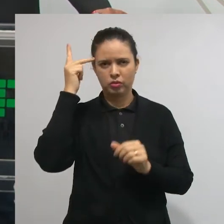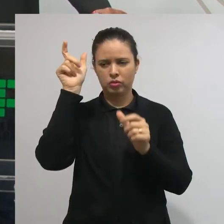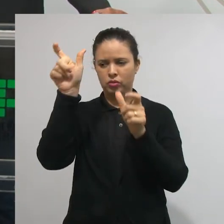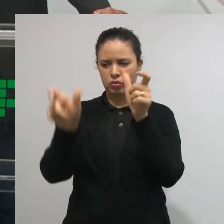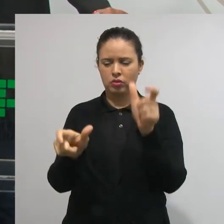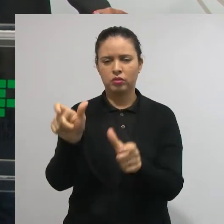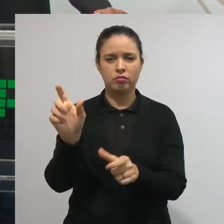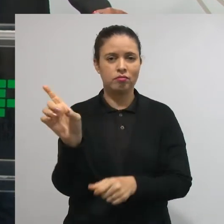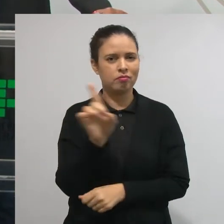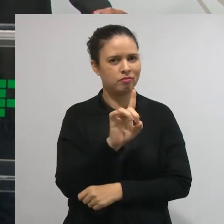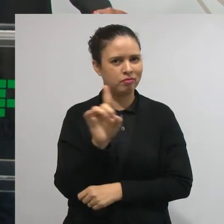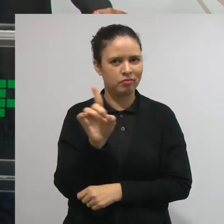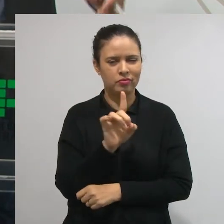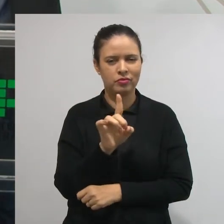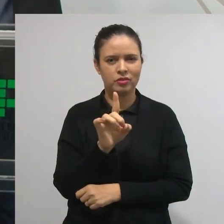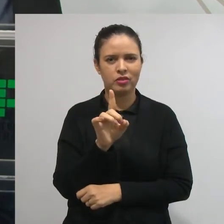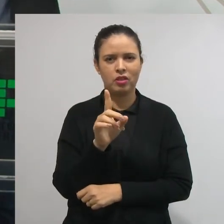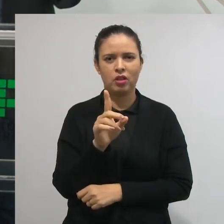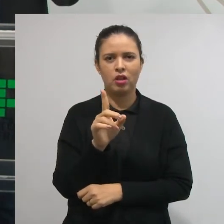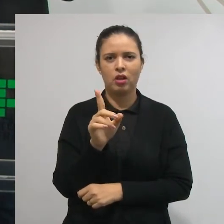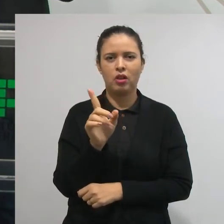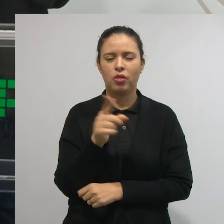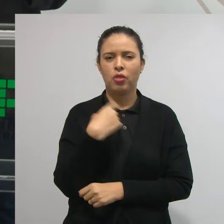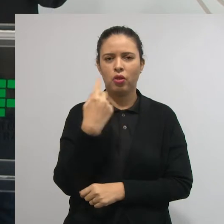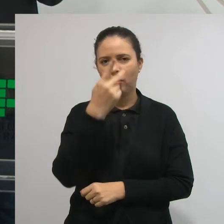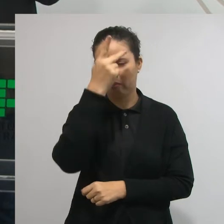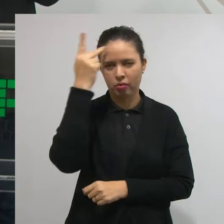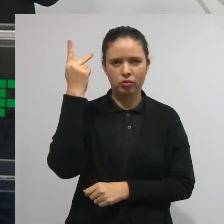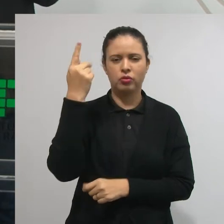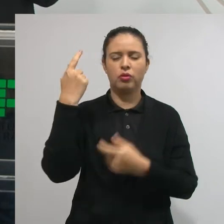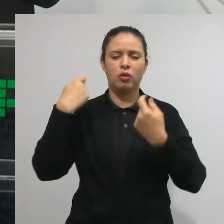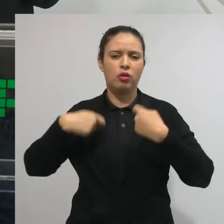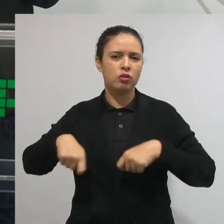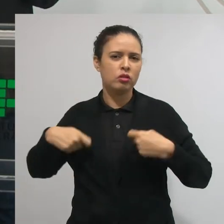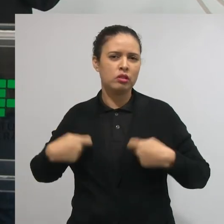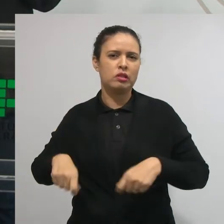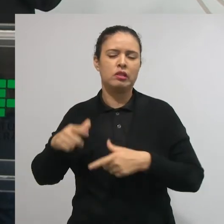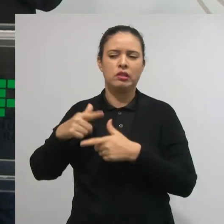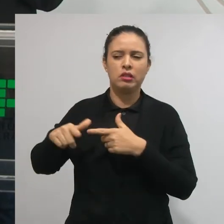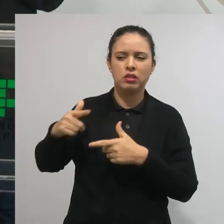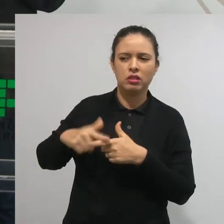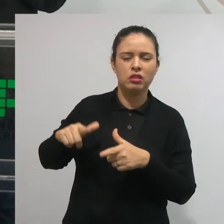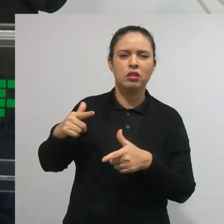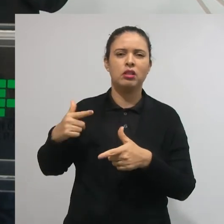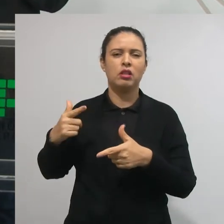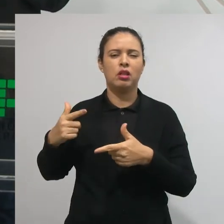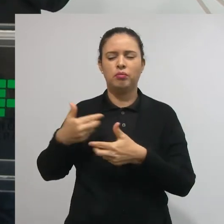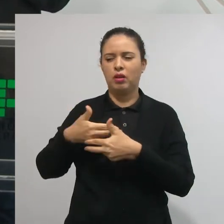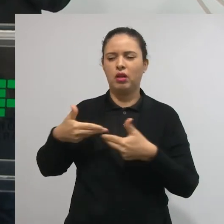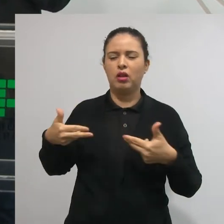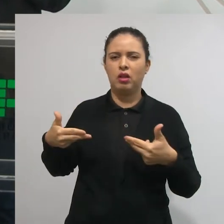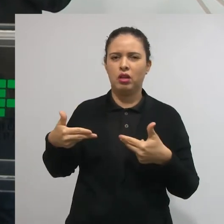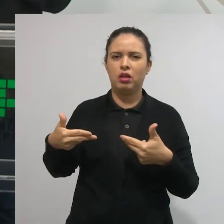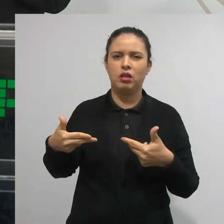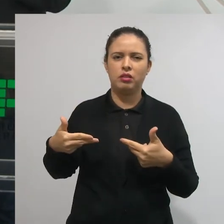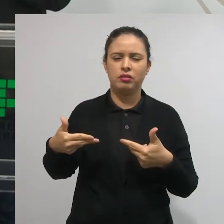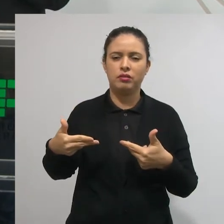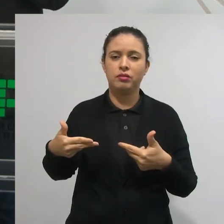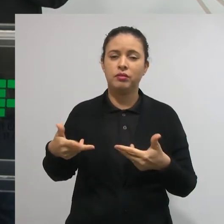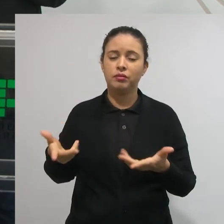pessoas? Também não. Nós somos pessoas e nós temos desejos, necessidades, problemas. Temos muitos,